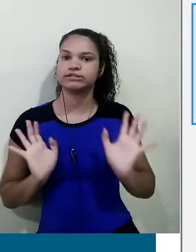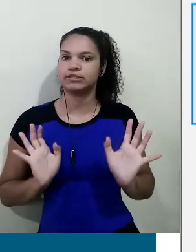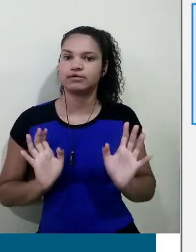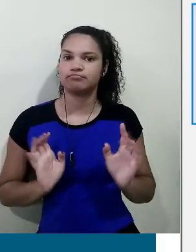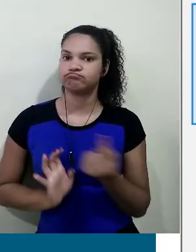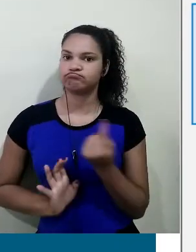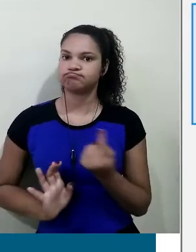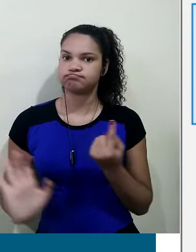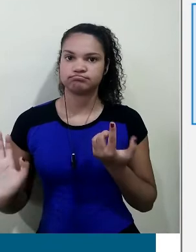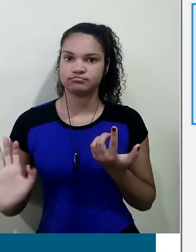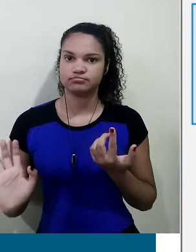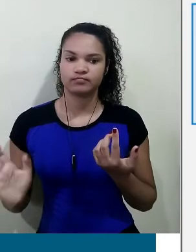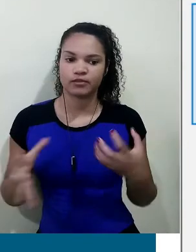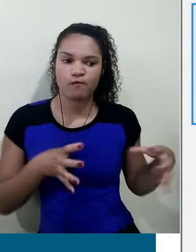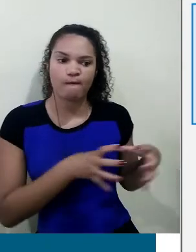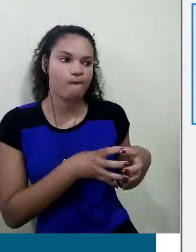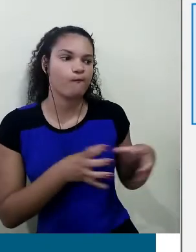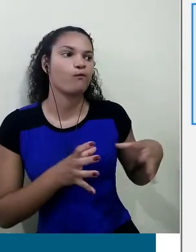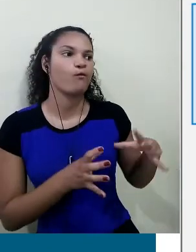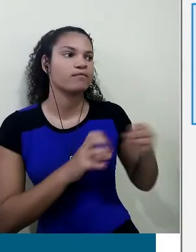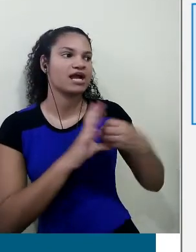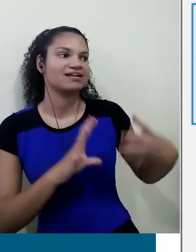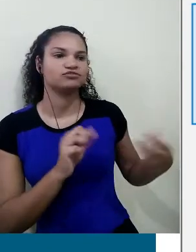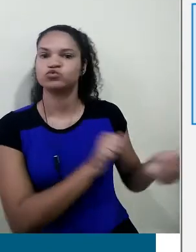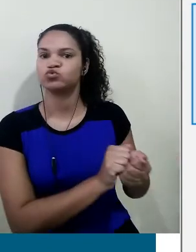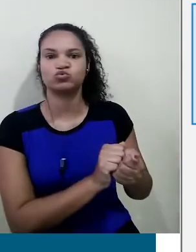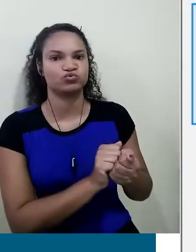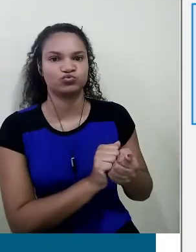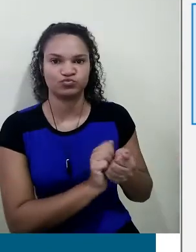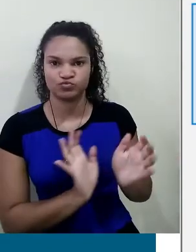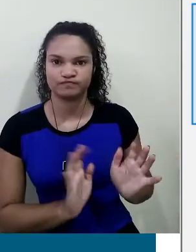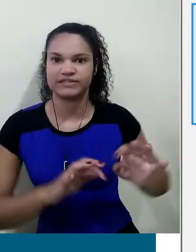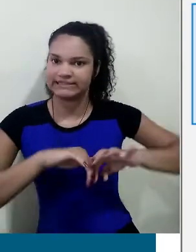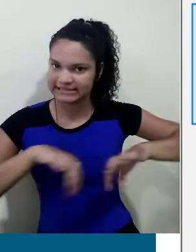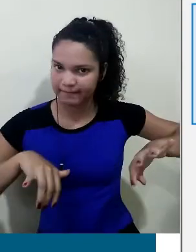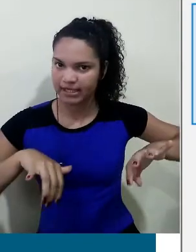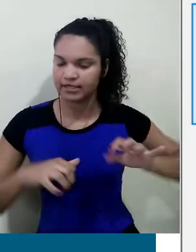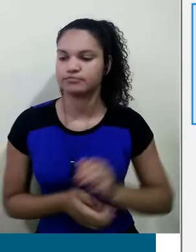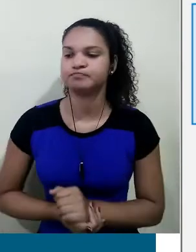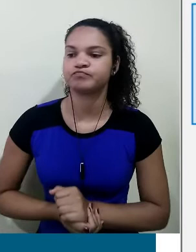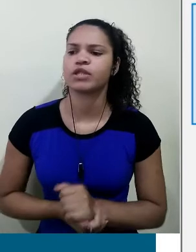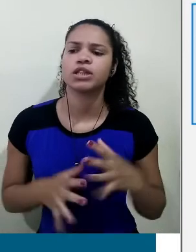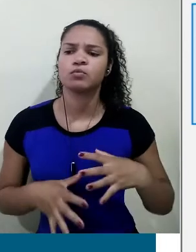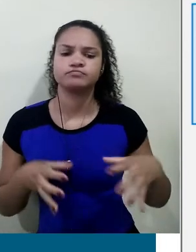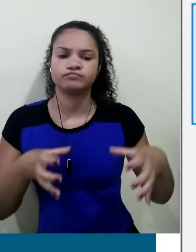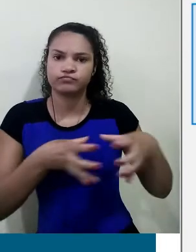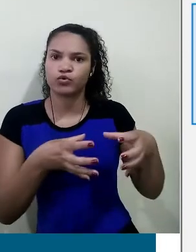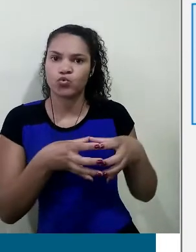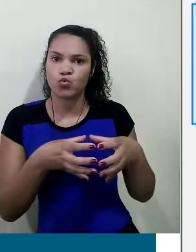independente. Para a gente entender isso, vamos imaginar aqui um conjunto espaço amostral ômega. E esse conjunto tem